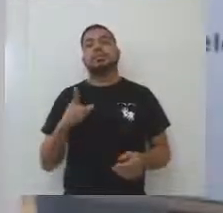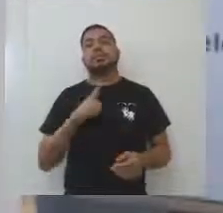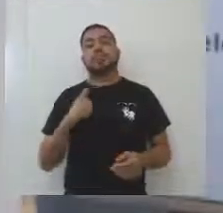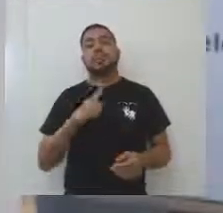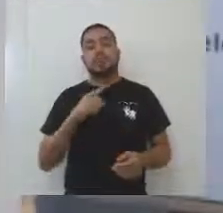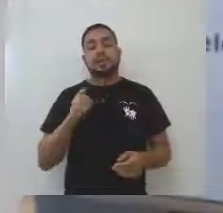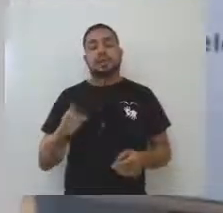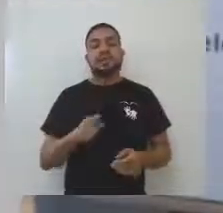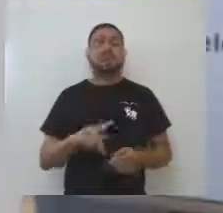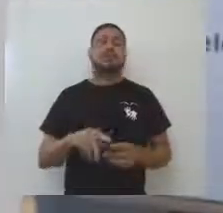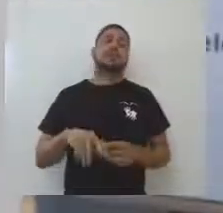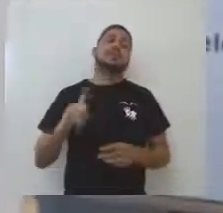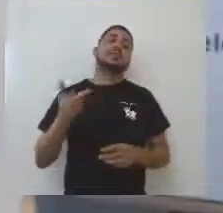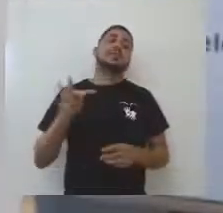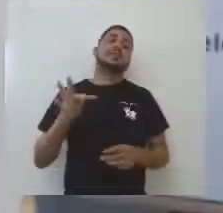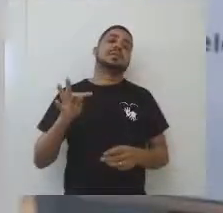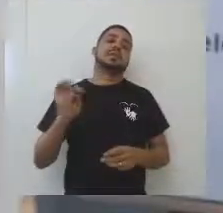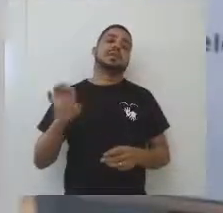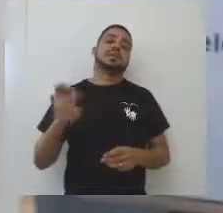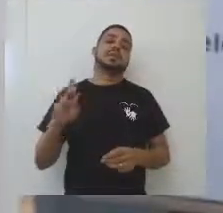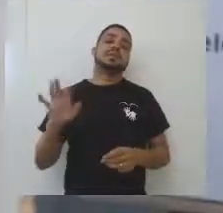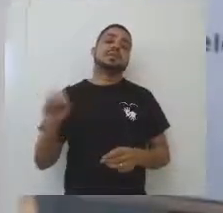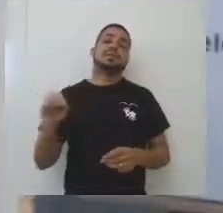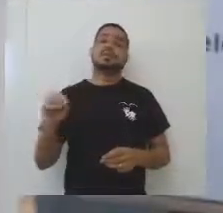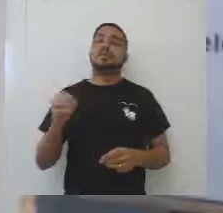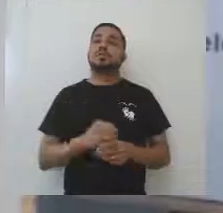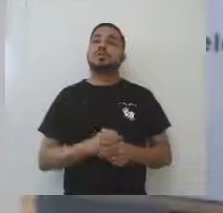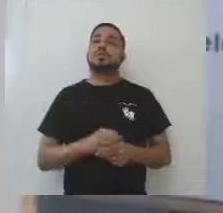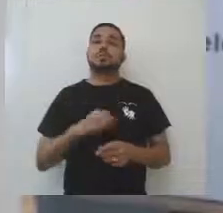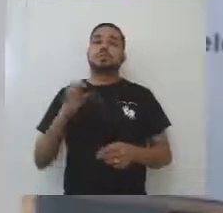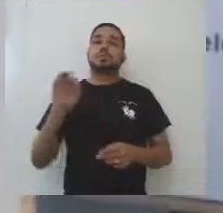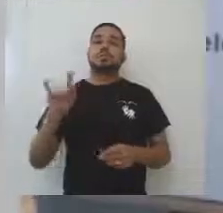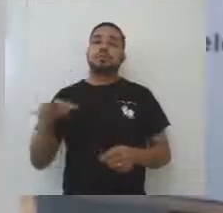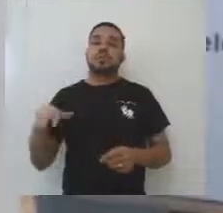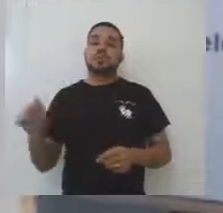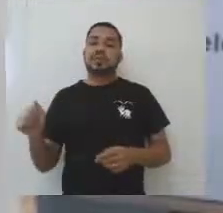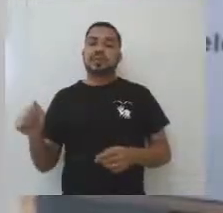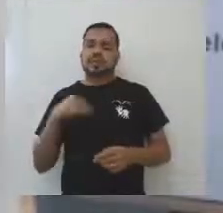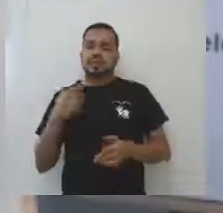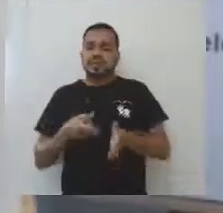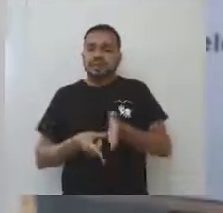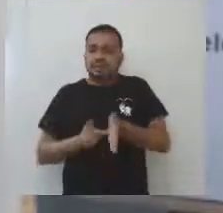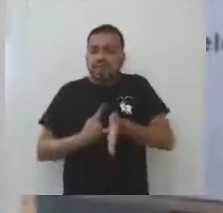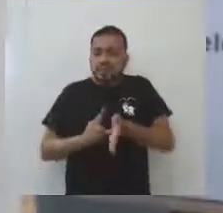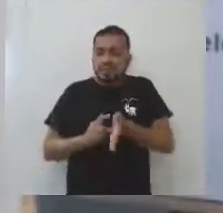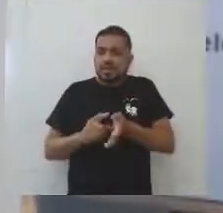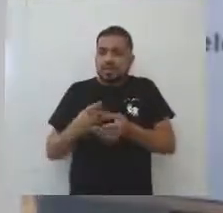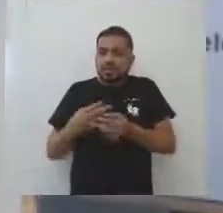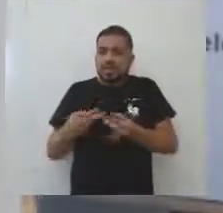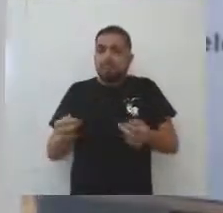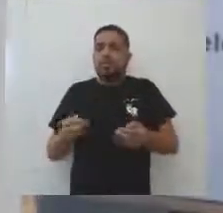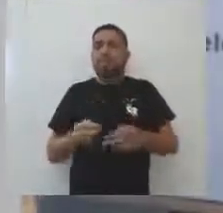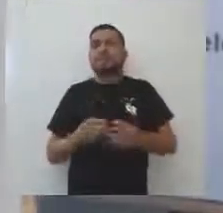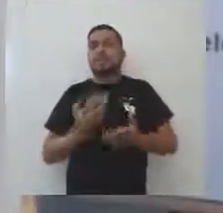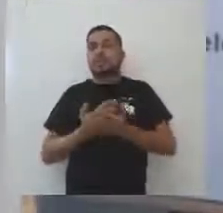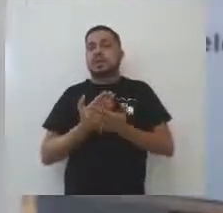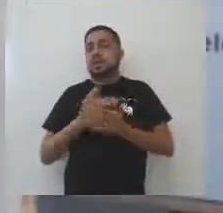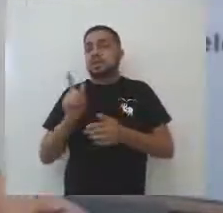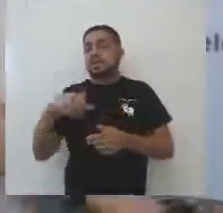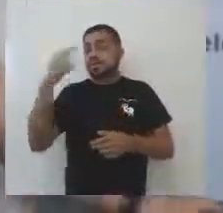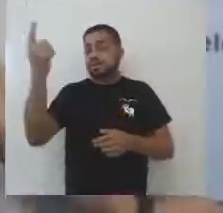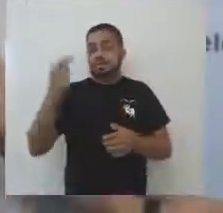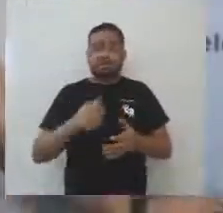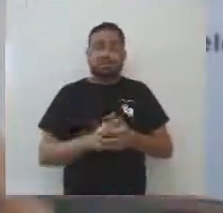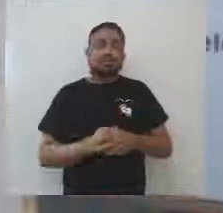pega essa coisa de heterocromia, eu já vou adiantar, eu vou dar um spoiler aqui da próxima aula, tá? Eu vou dar um spoiler aqui da